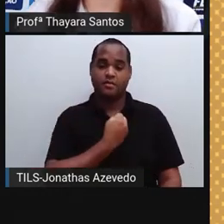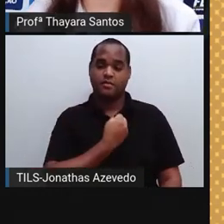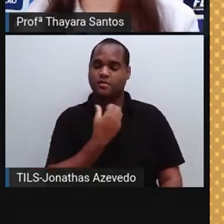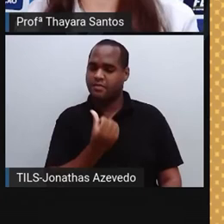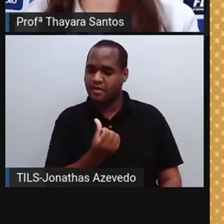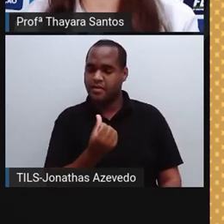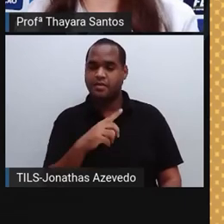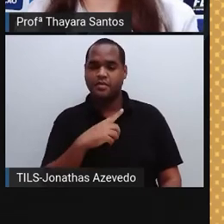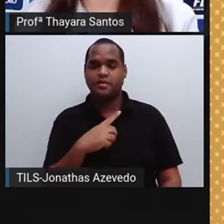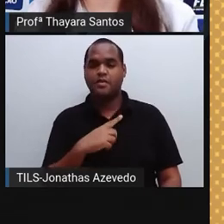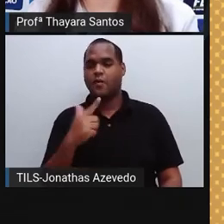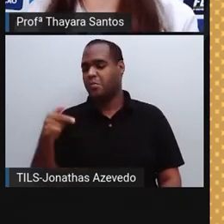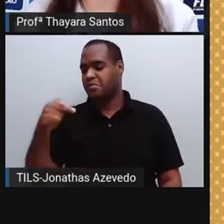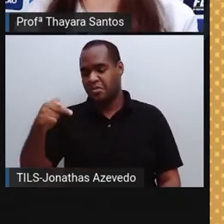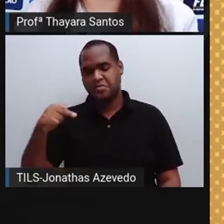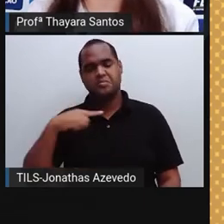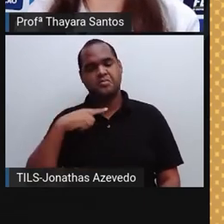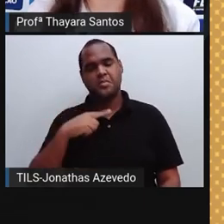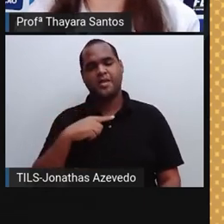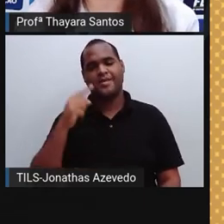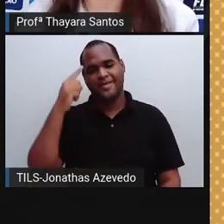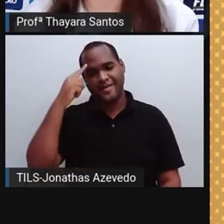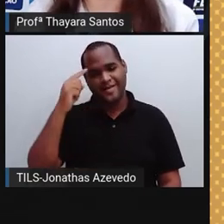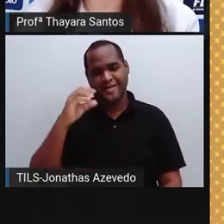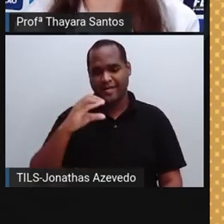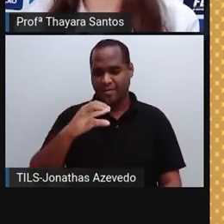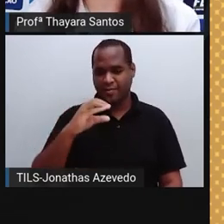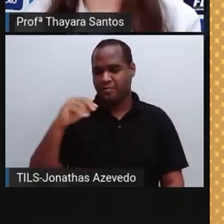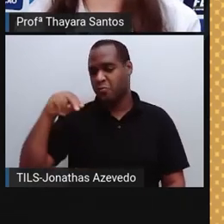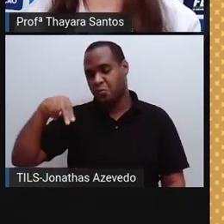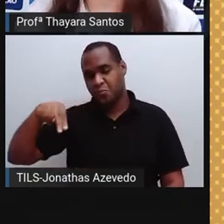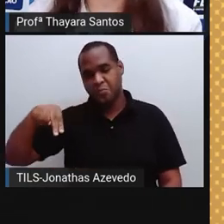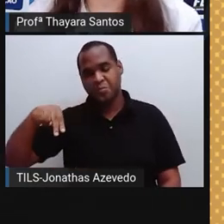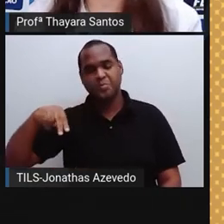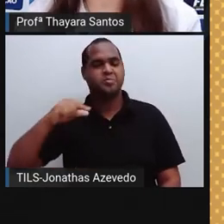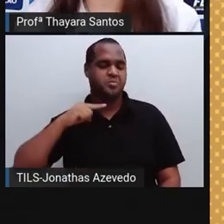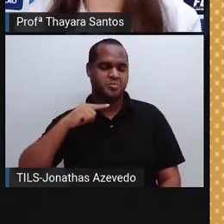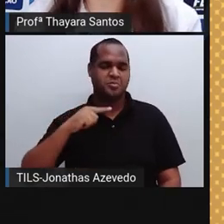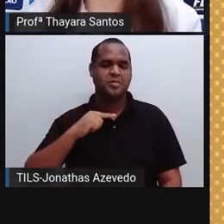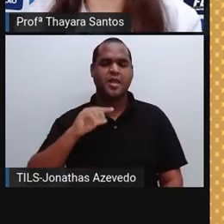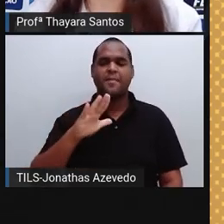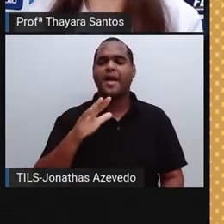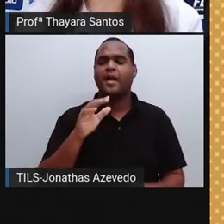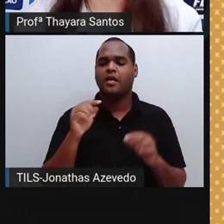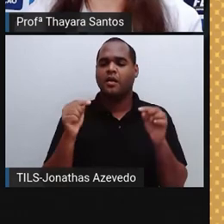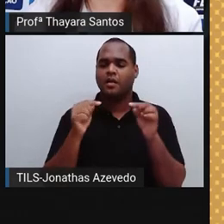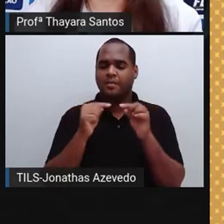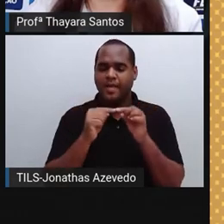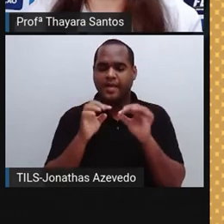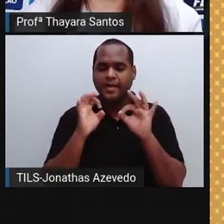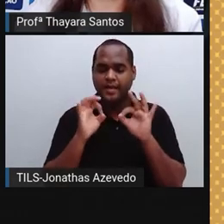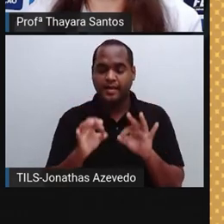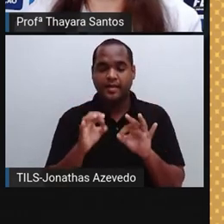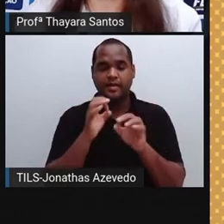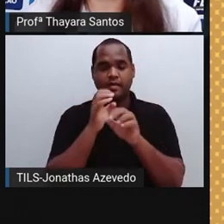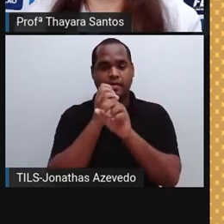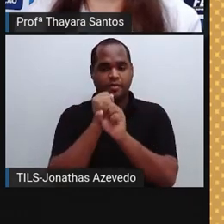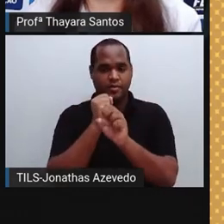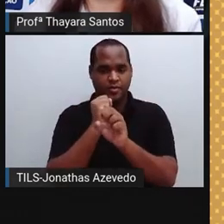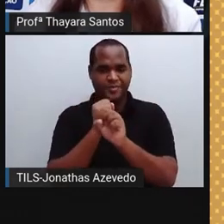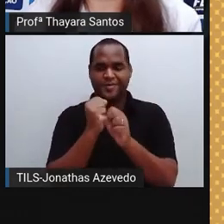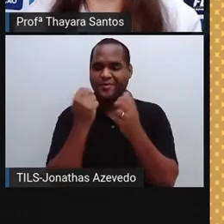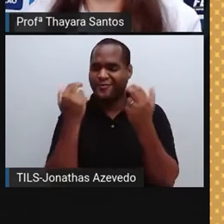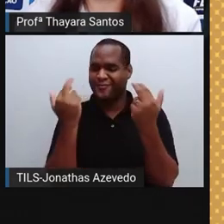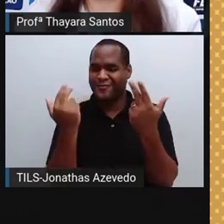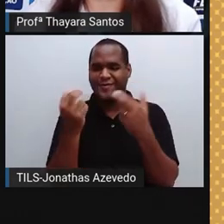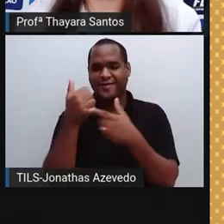outro tem o número atômico 7. Aqui, no caso, é o carbono e o nitrogênio. Porém, o número de massa deles é